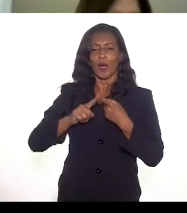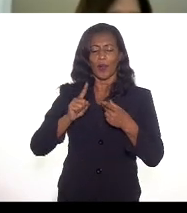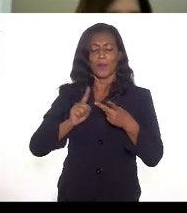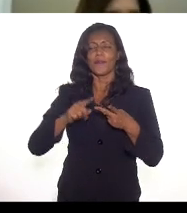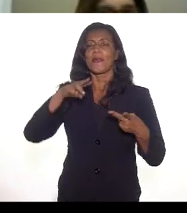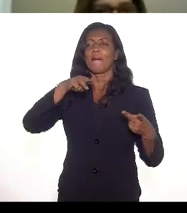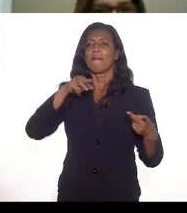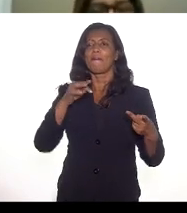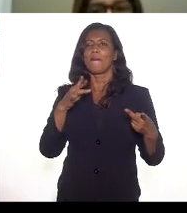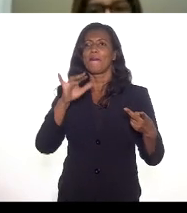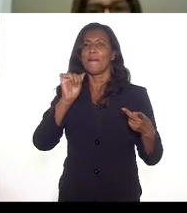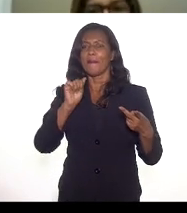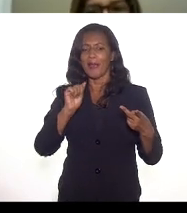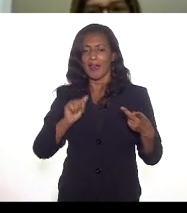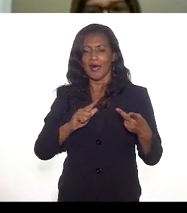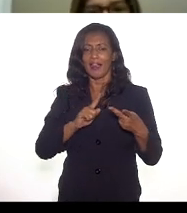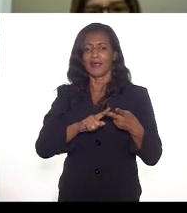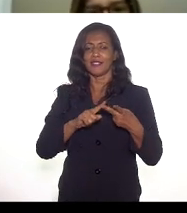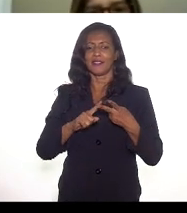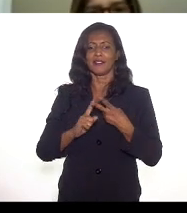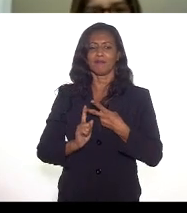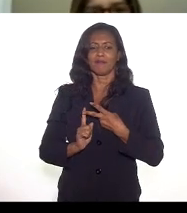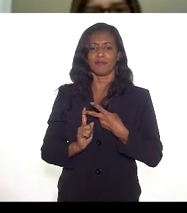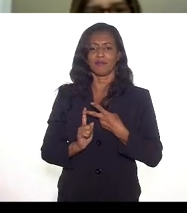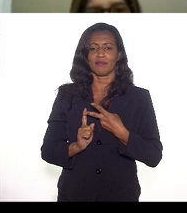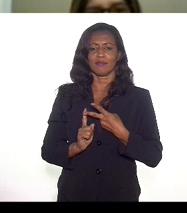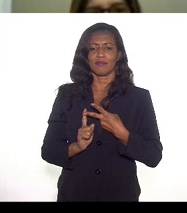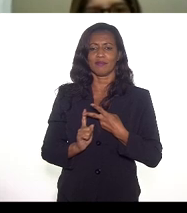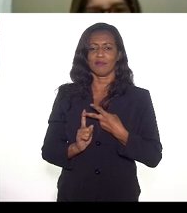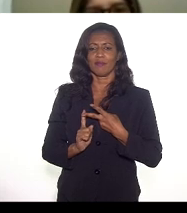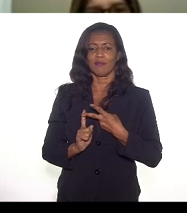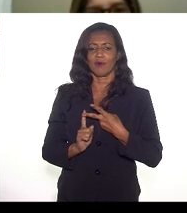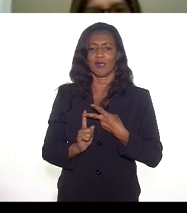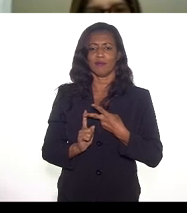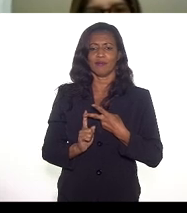Marta Rocha... Esqueceu de mim, presidente? Por quê? Um instante só.